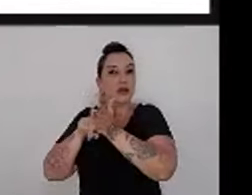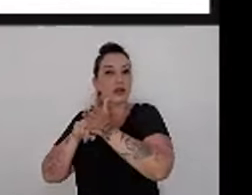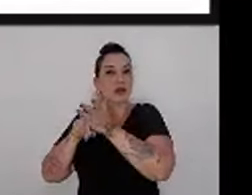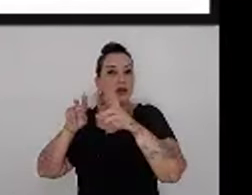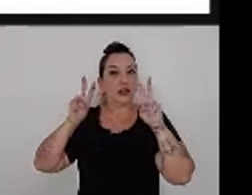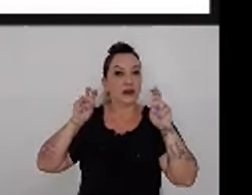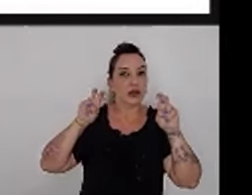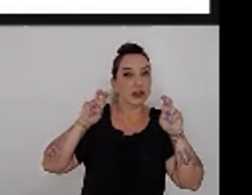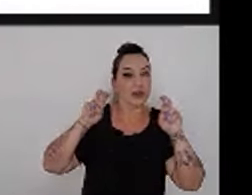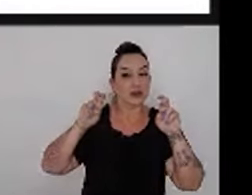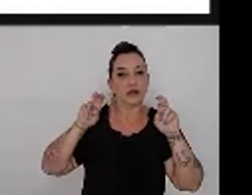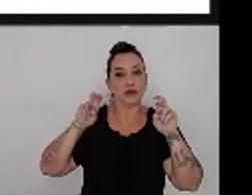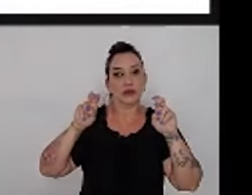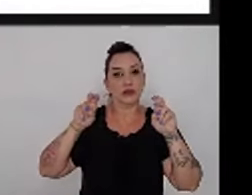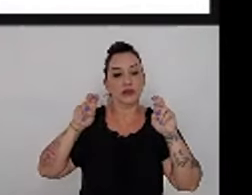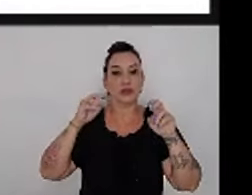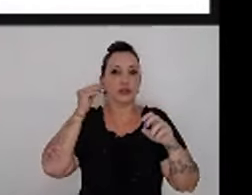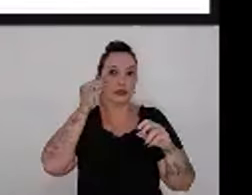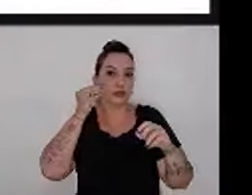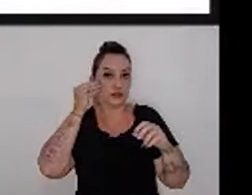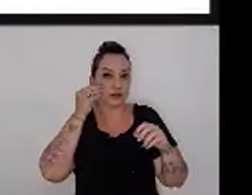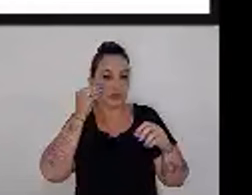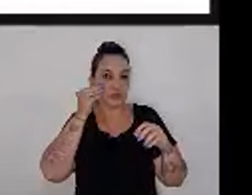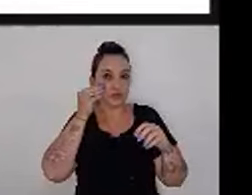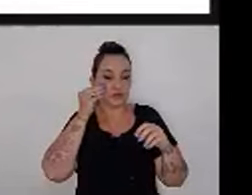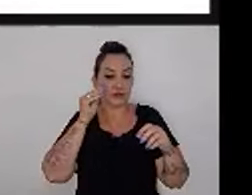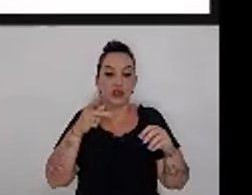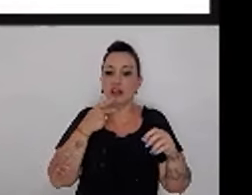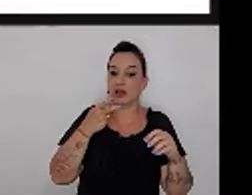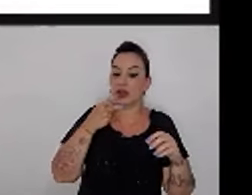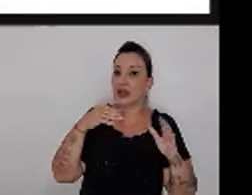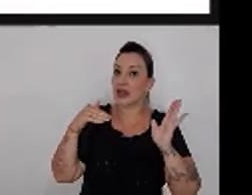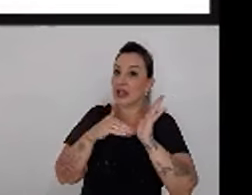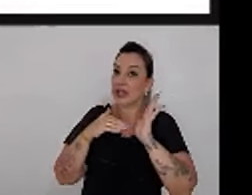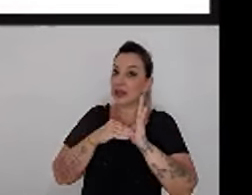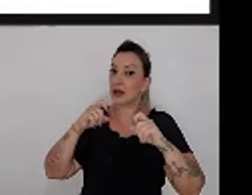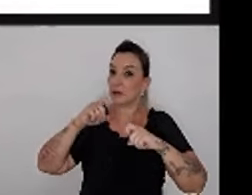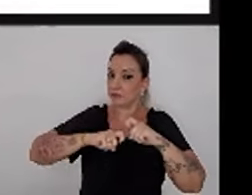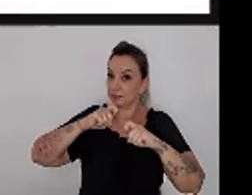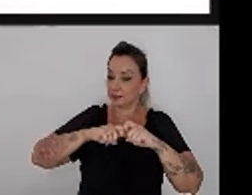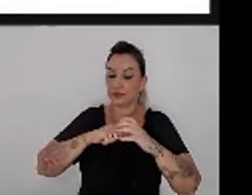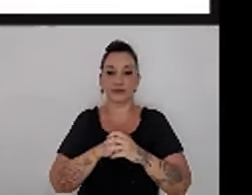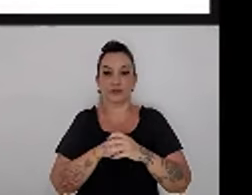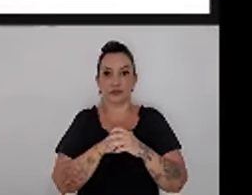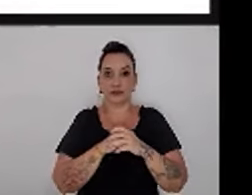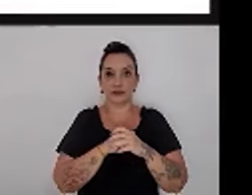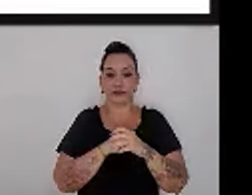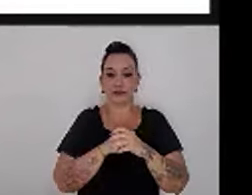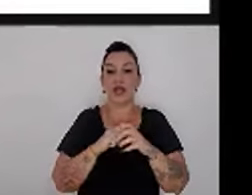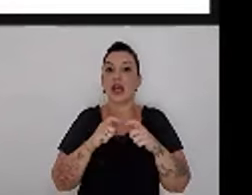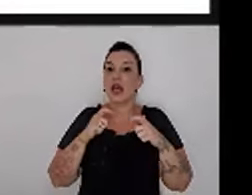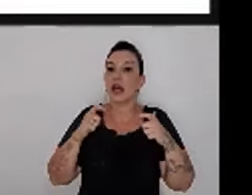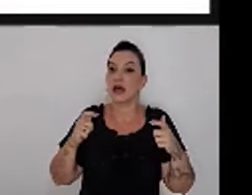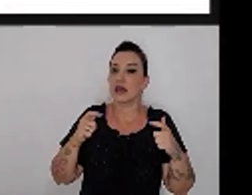investigam aspectos e implicações de experiências no marco daquilo que eu chamei de limites da sexualidade, isso é,